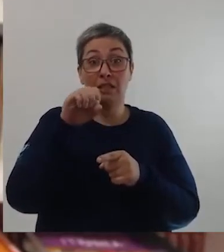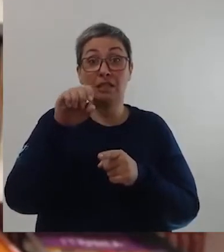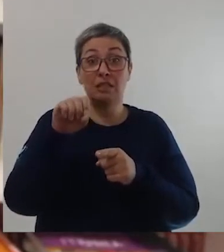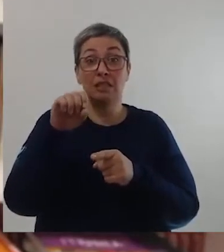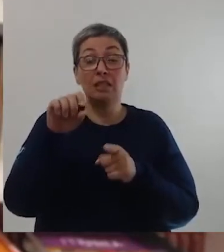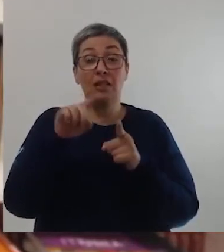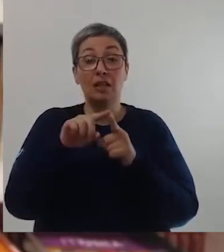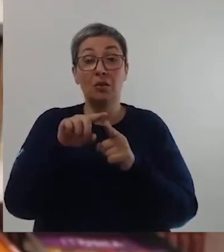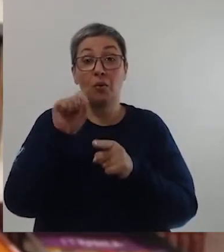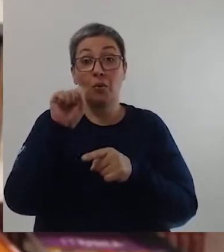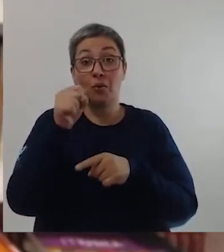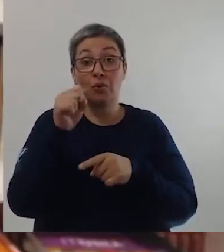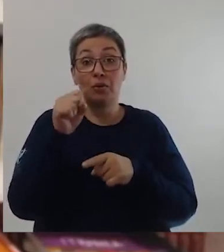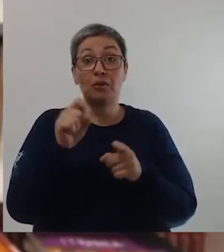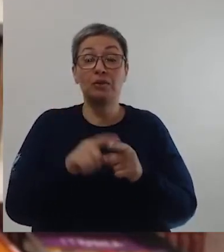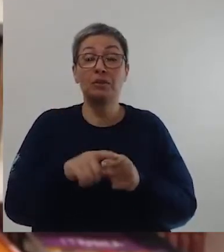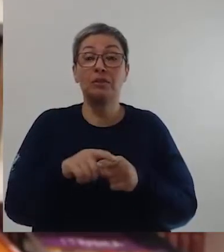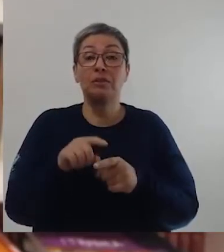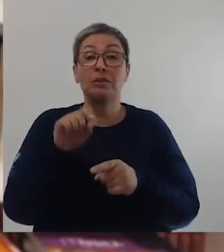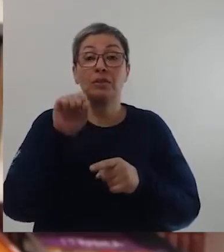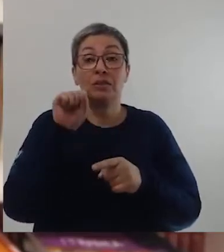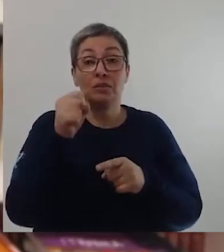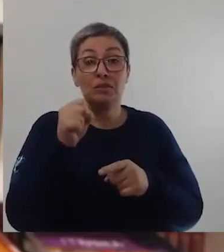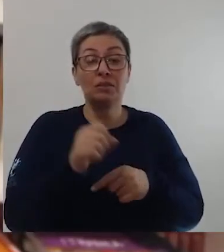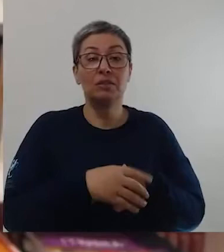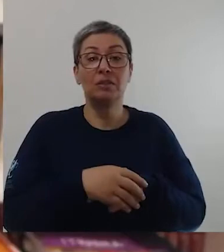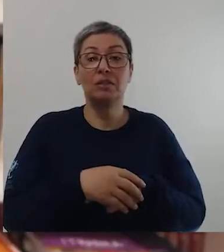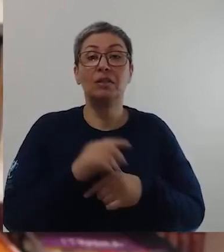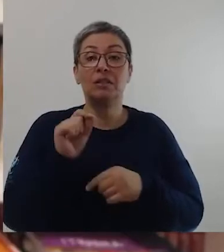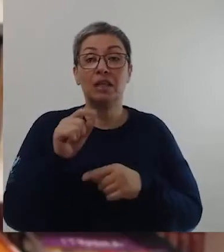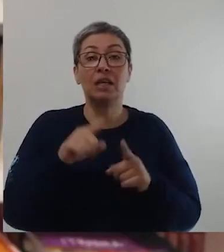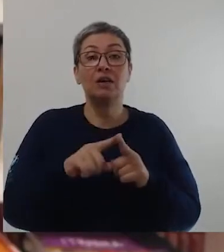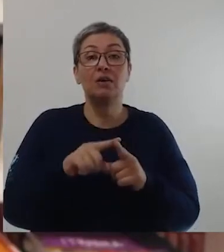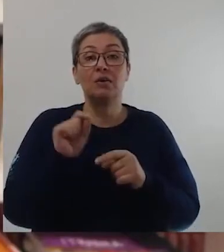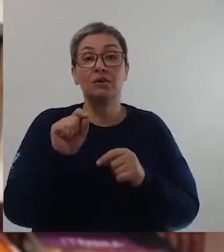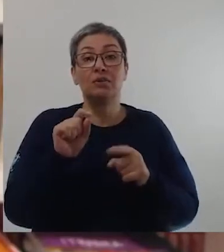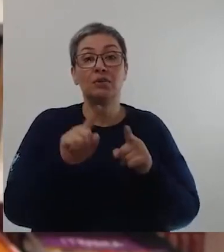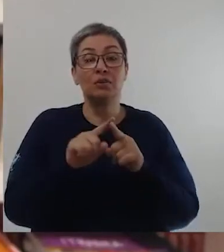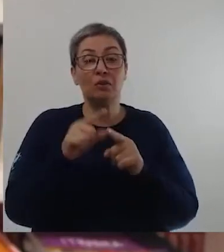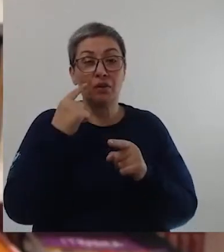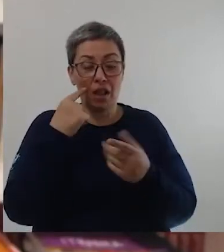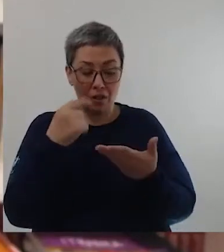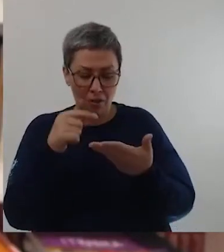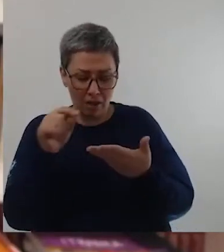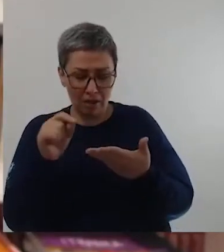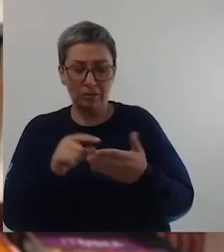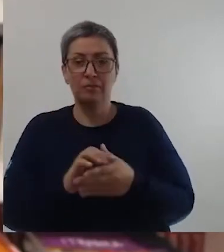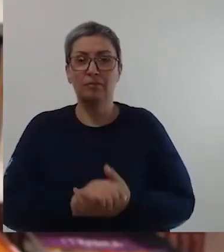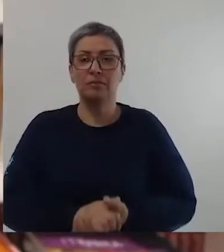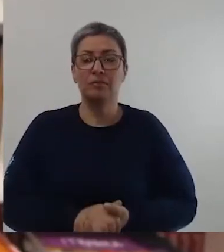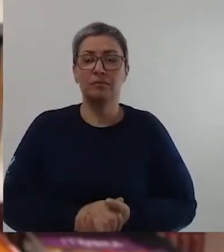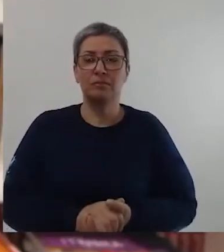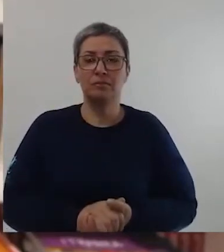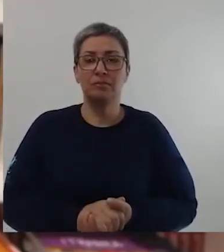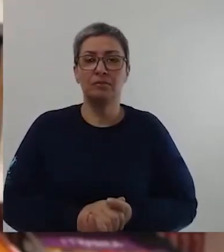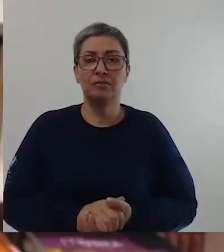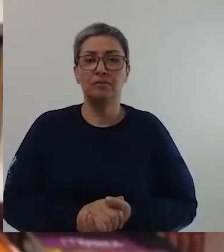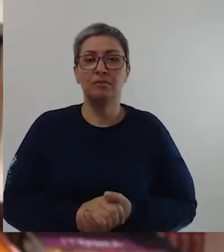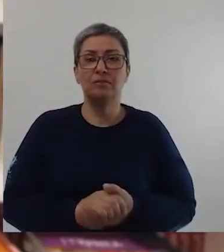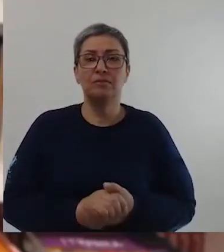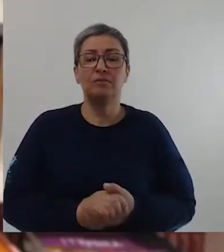zero zero zero zero zero 0.00 8.00 ele é 8 pegar em confere